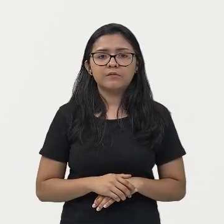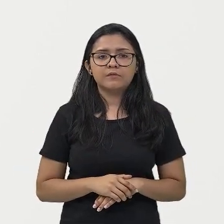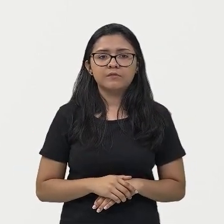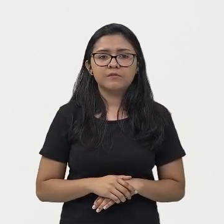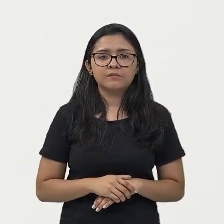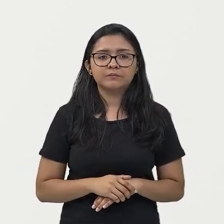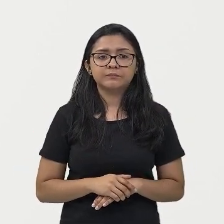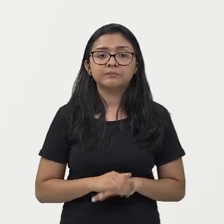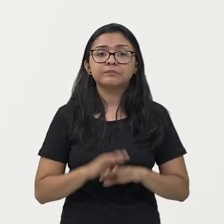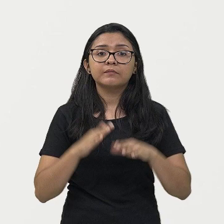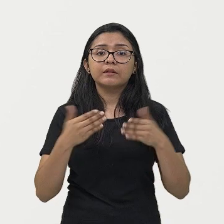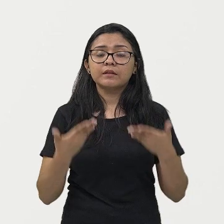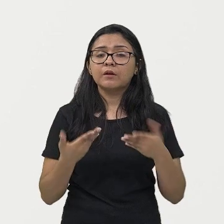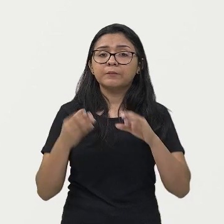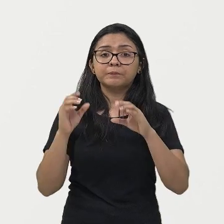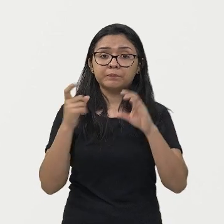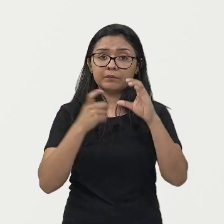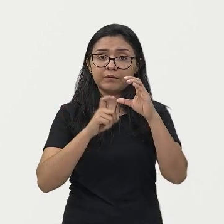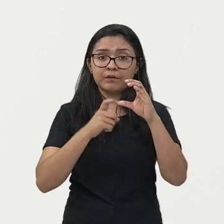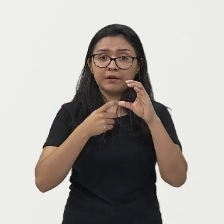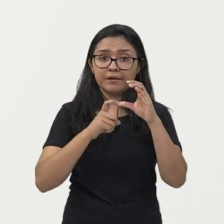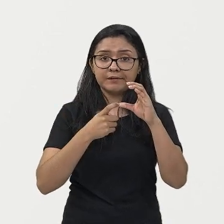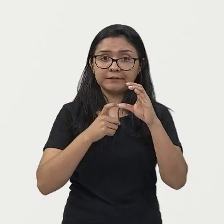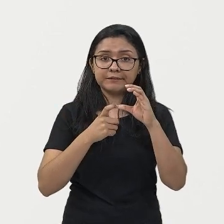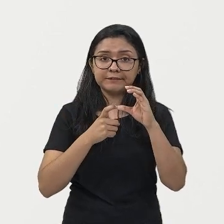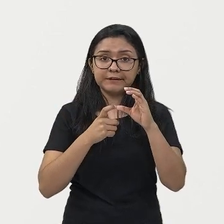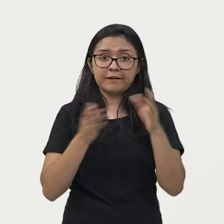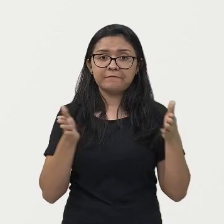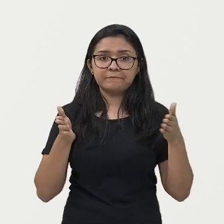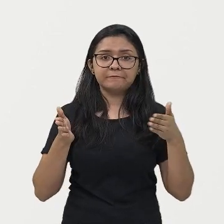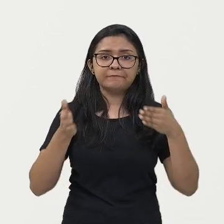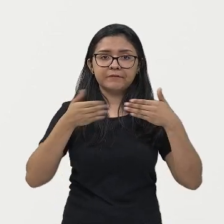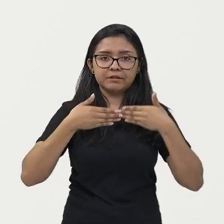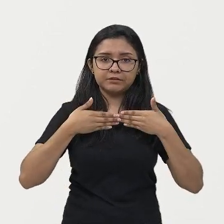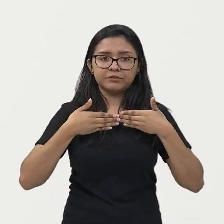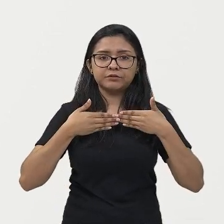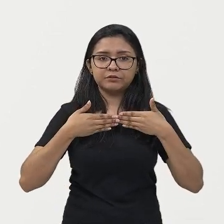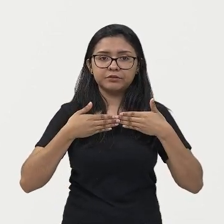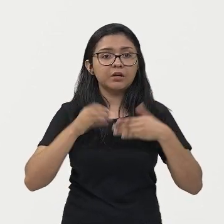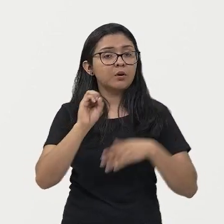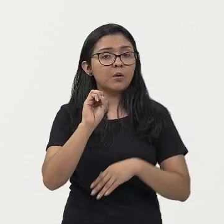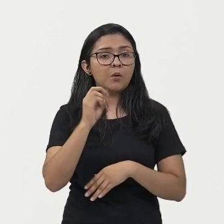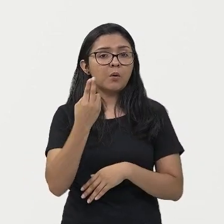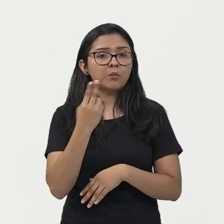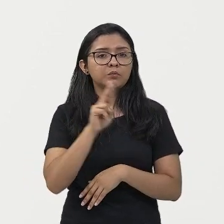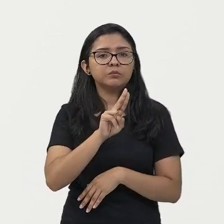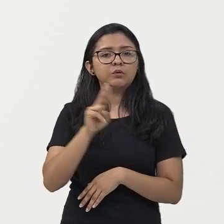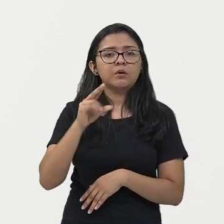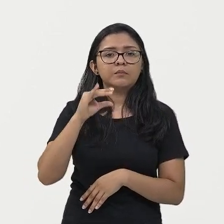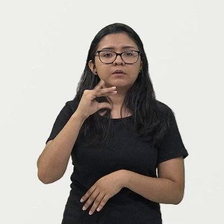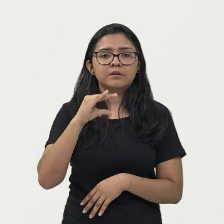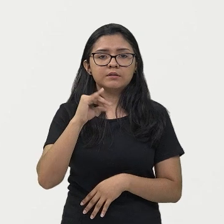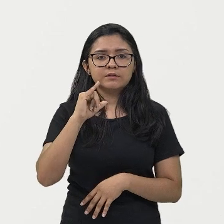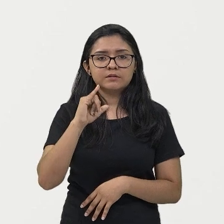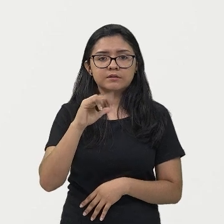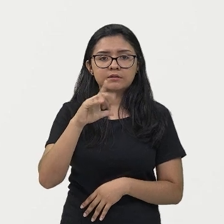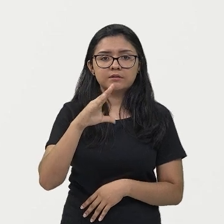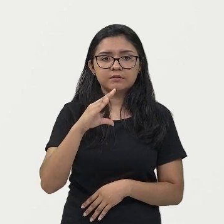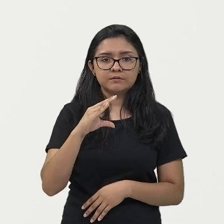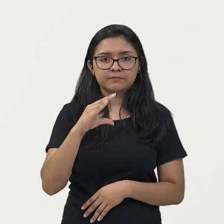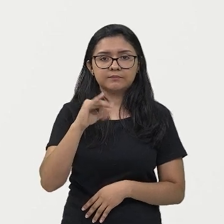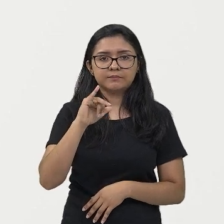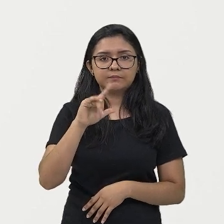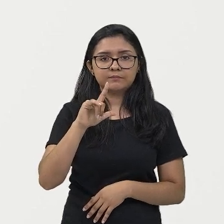Cadeia fechada ou cíclica. Quando que uma cadeia ela é fechada?